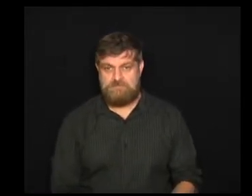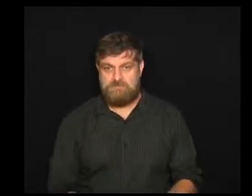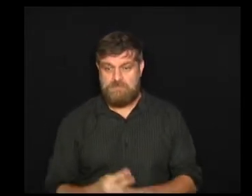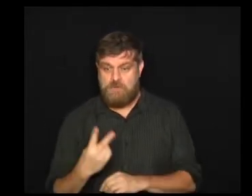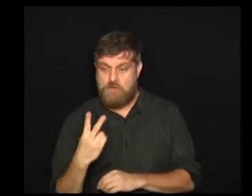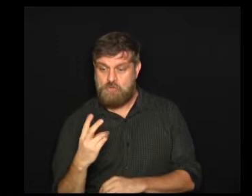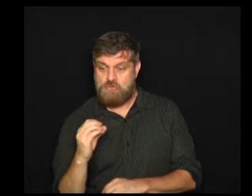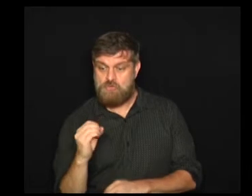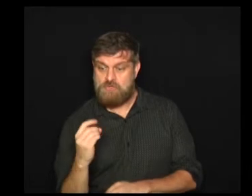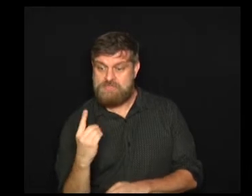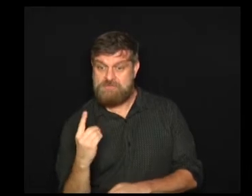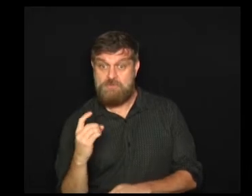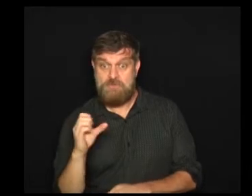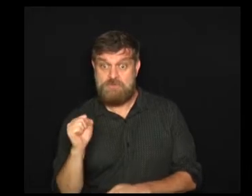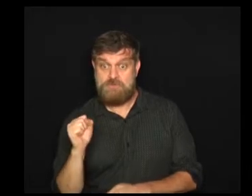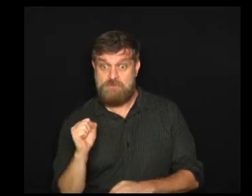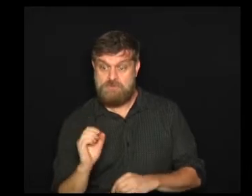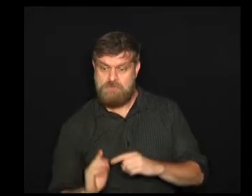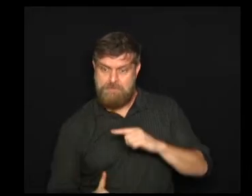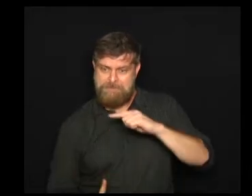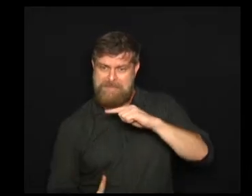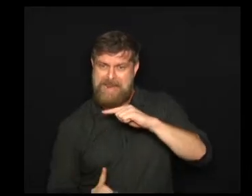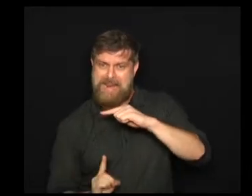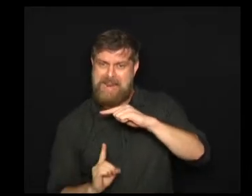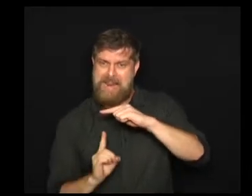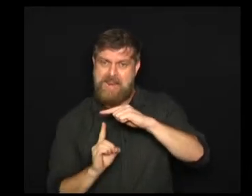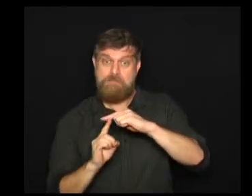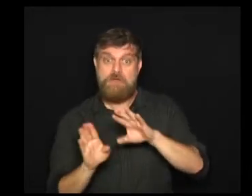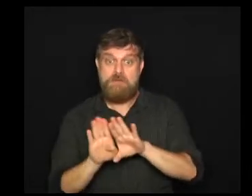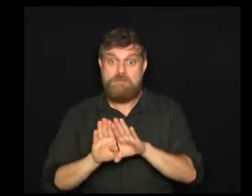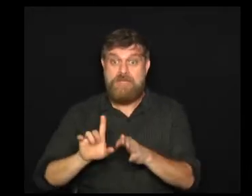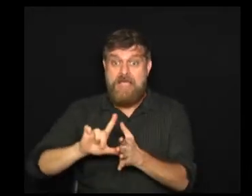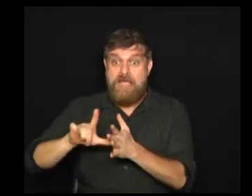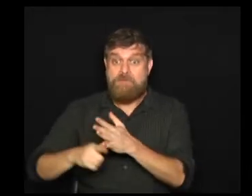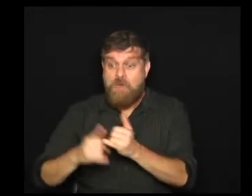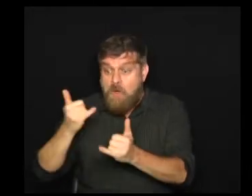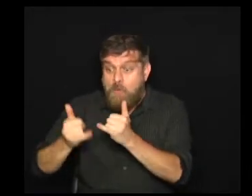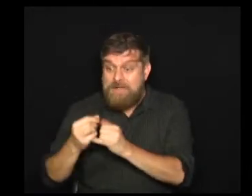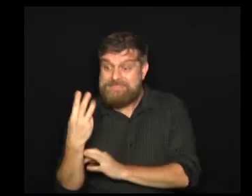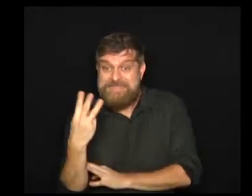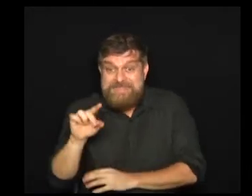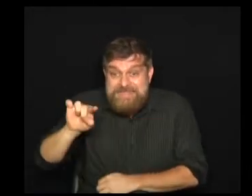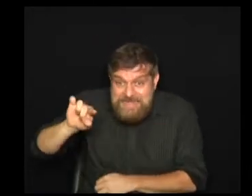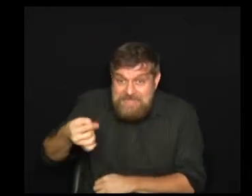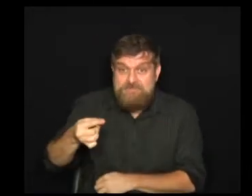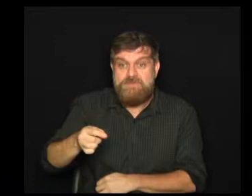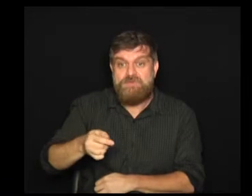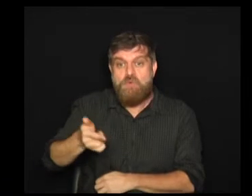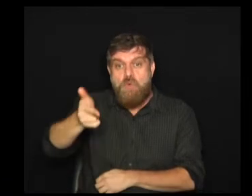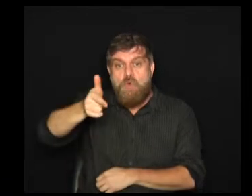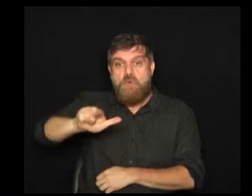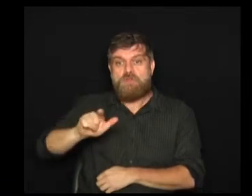para 2.787 atendimentos. E 2019, quase 3.000 atendimentos de novo.